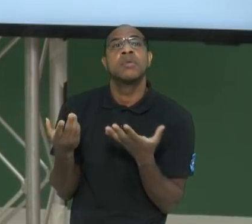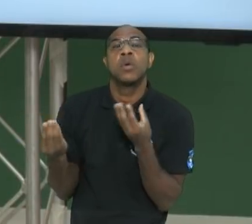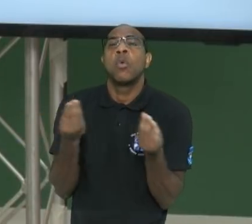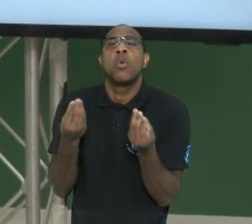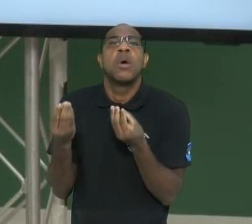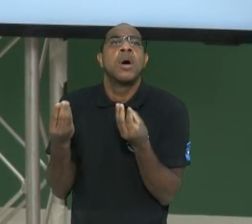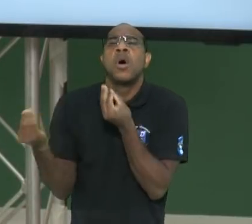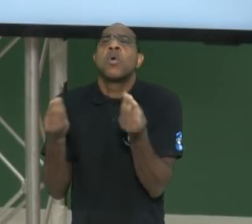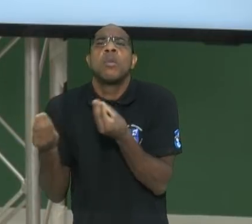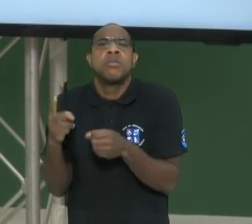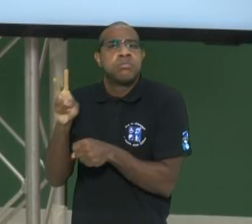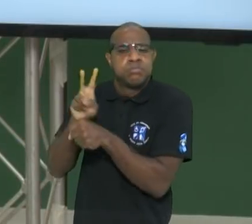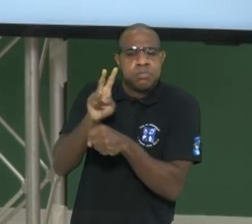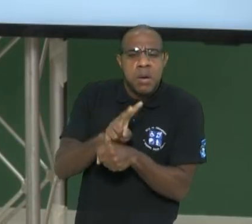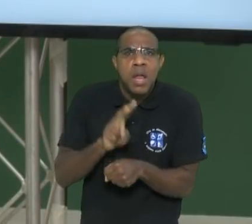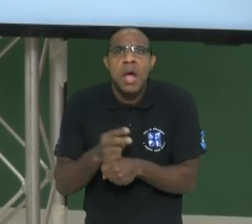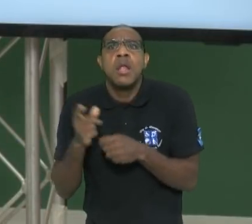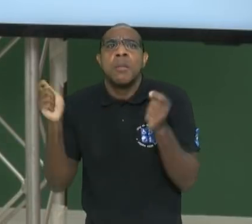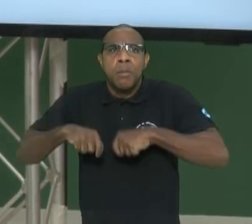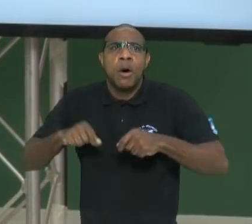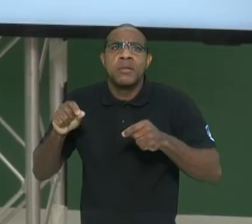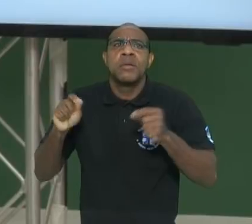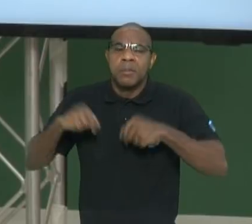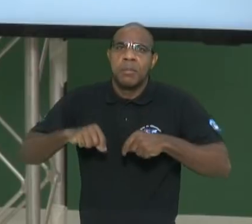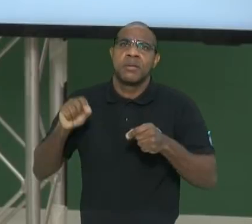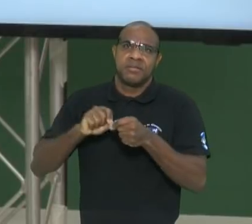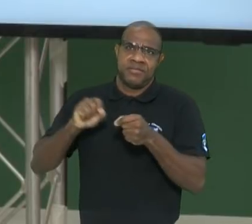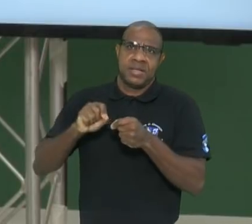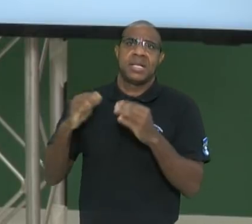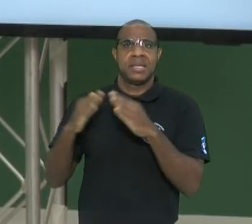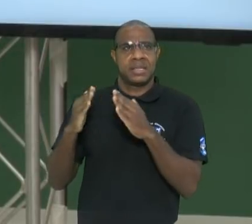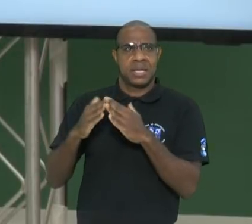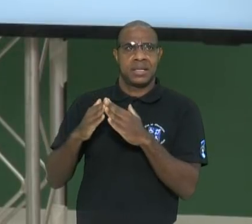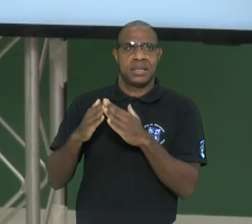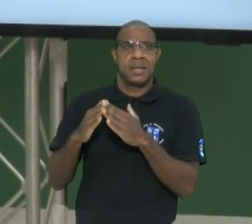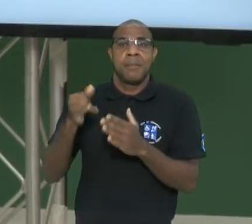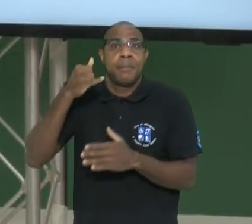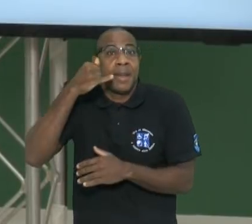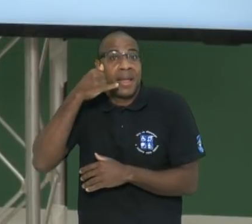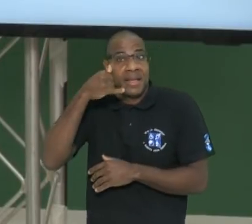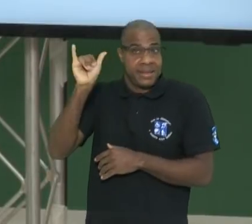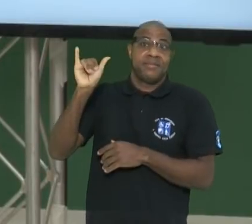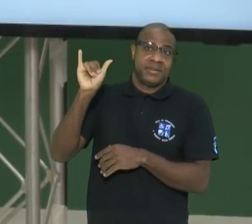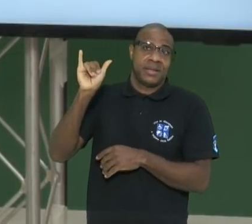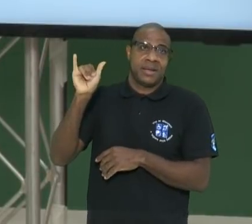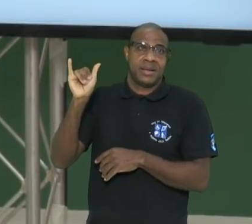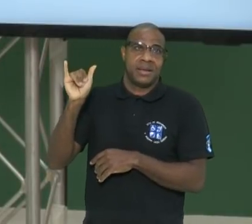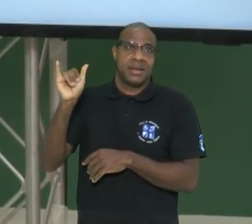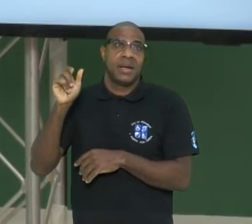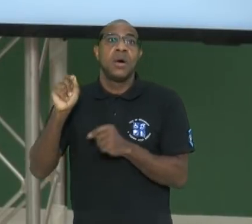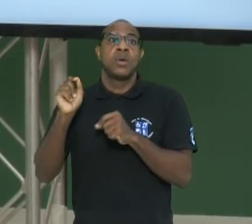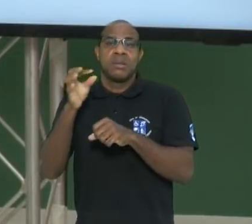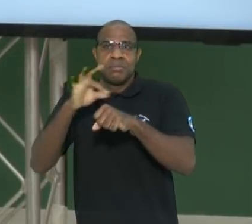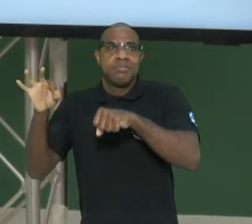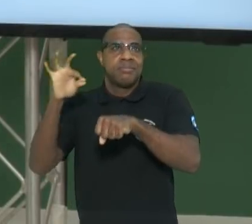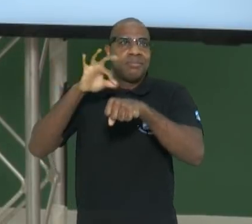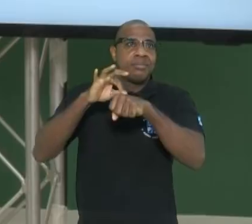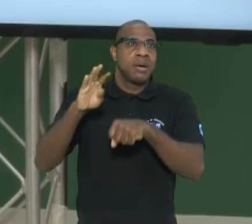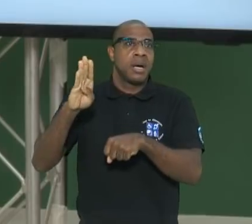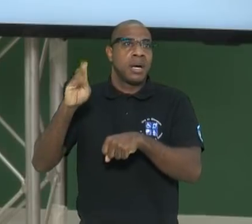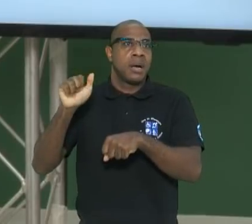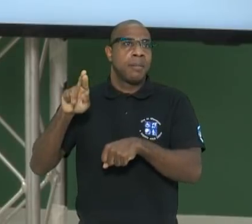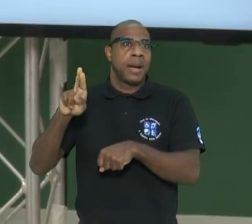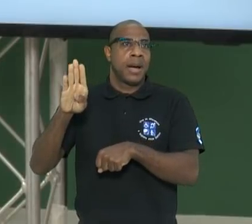pode tomar no combate a esse insetinho? Lembra do que eu contei para você sobre ele, aonde ele gosta de morar e